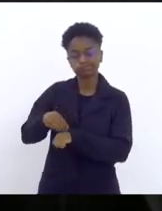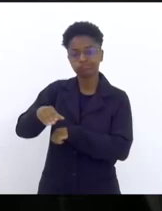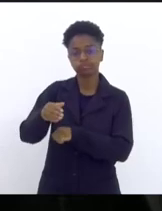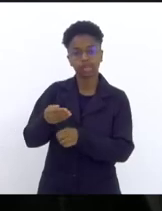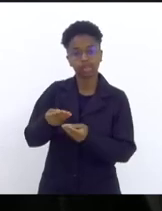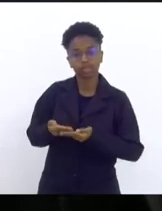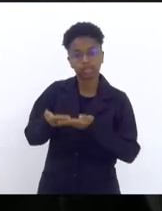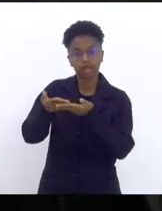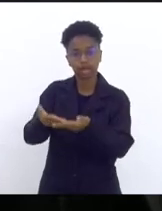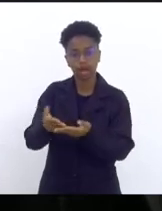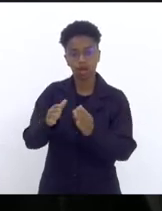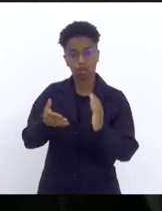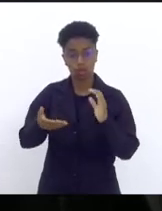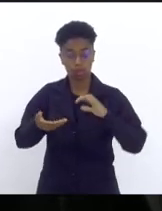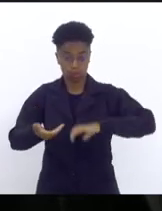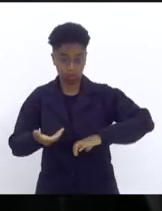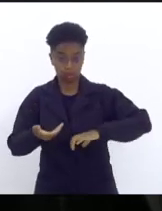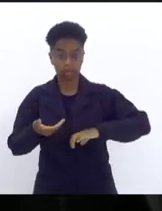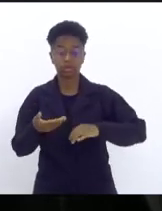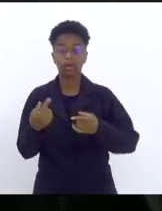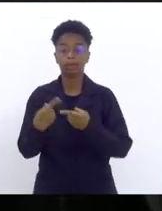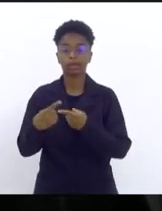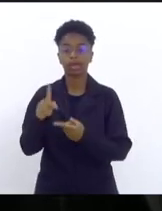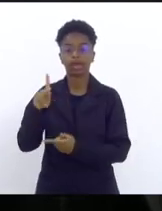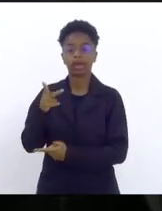o ministro Haddad